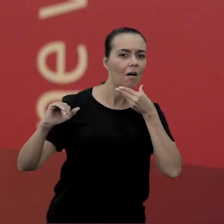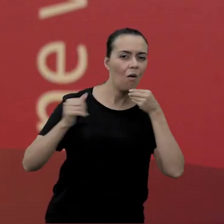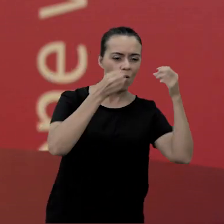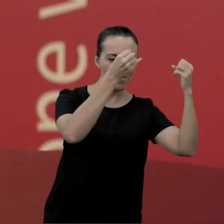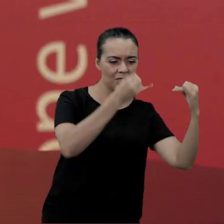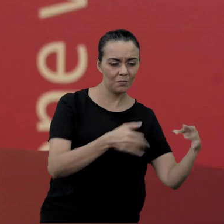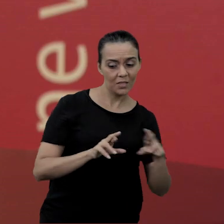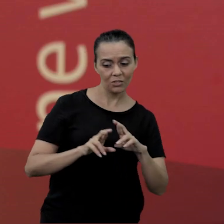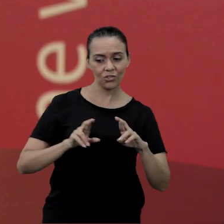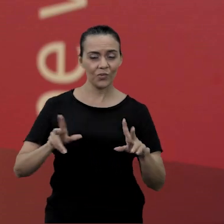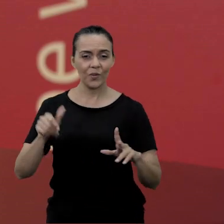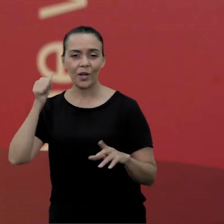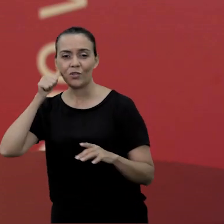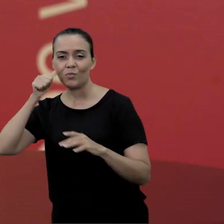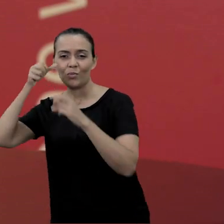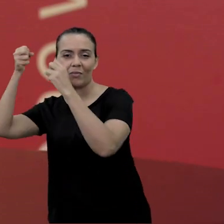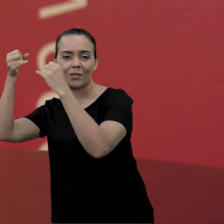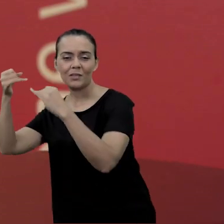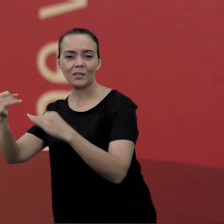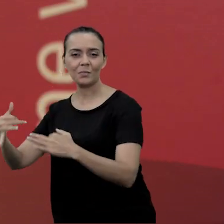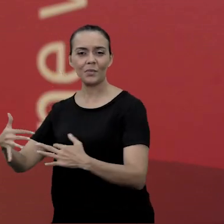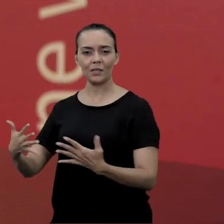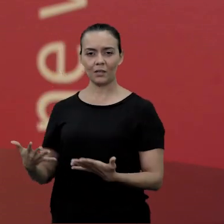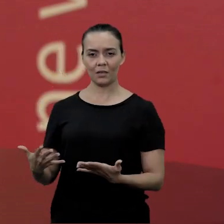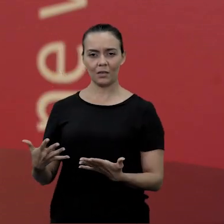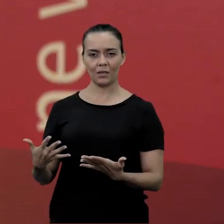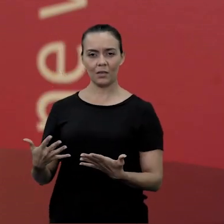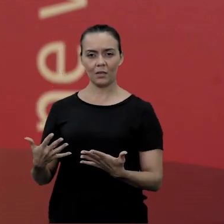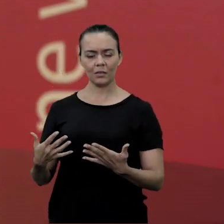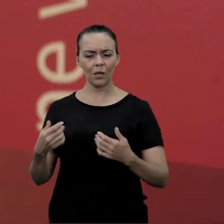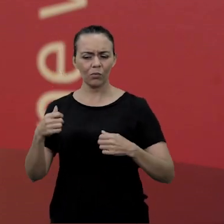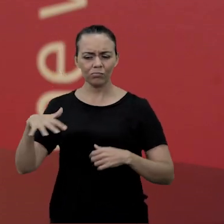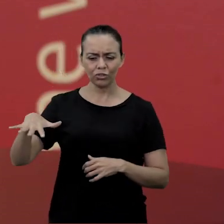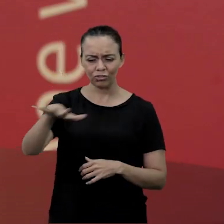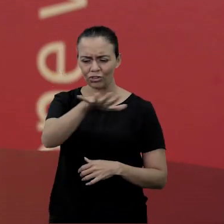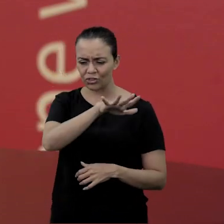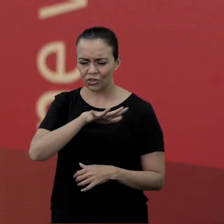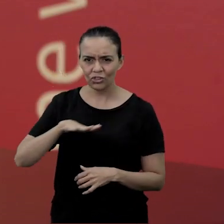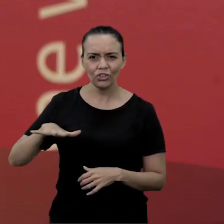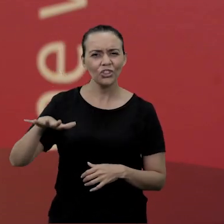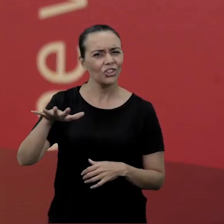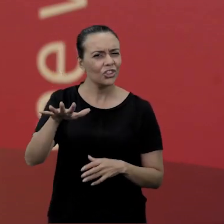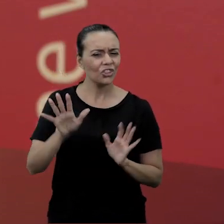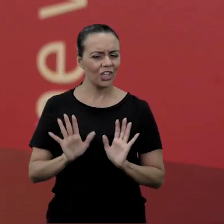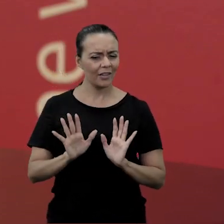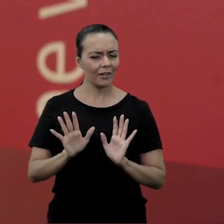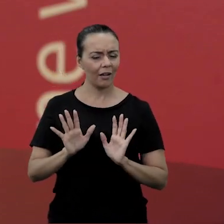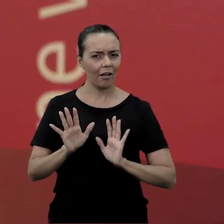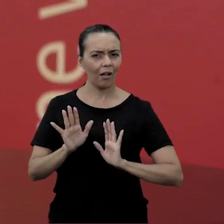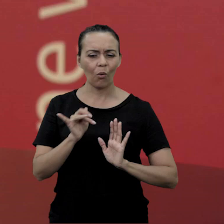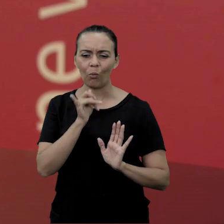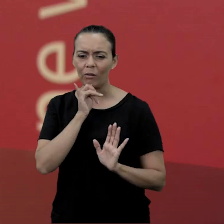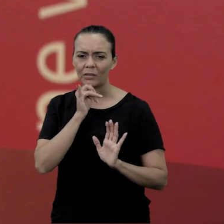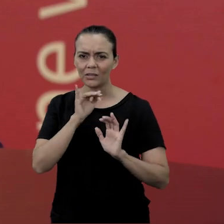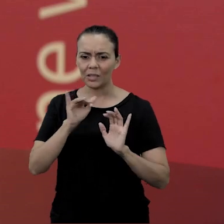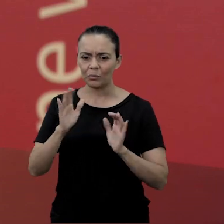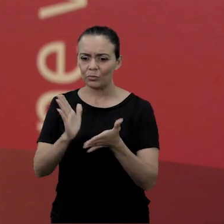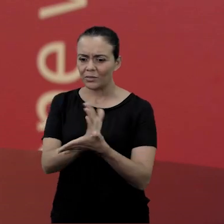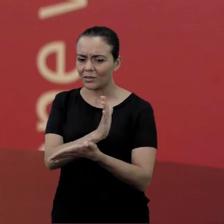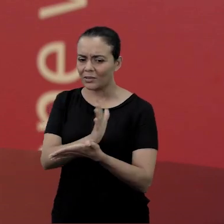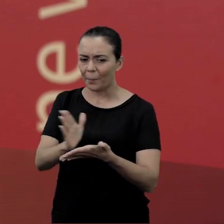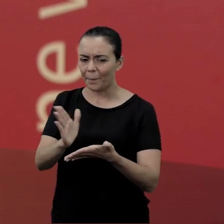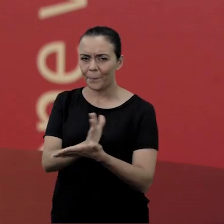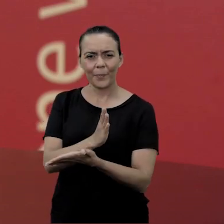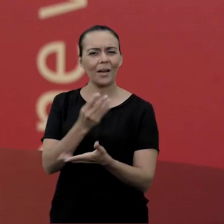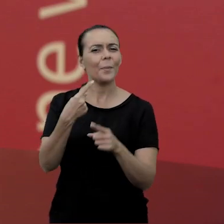práticas narrativas é uma maneira generificada, né? É um tipo de divisão de trabalho